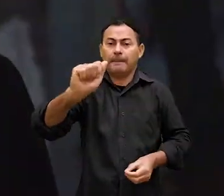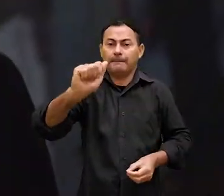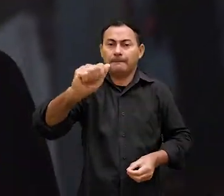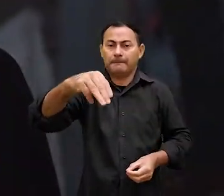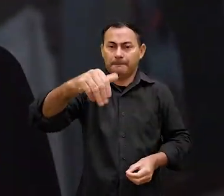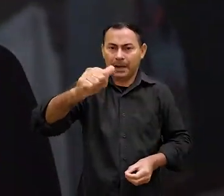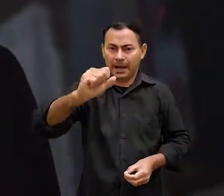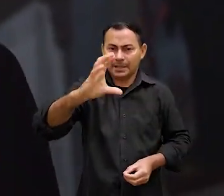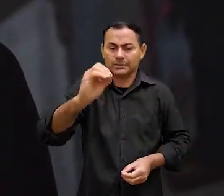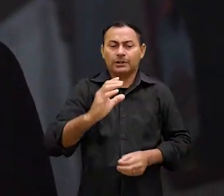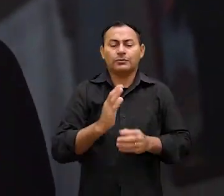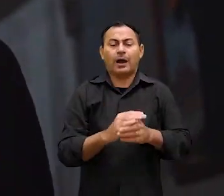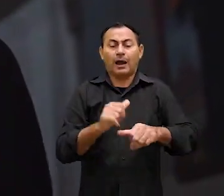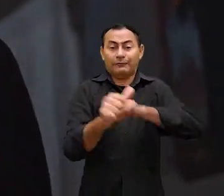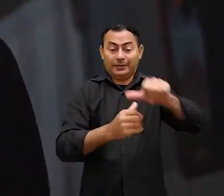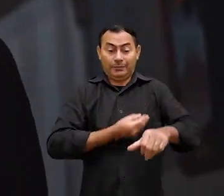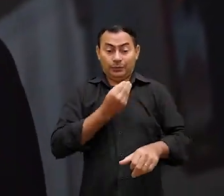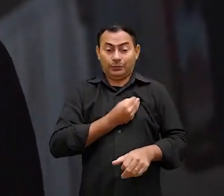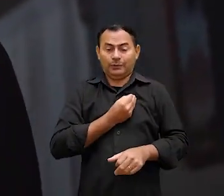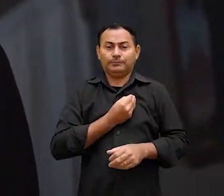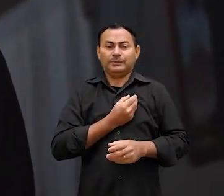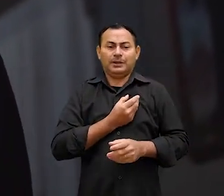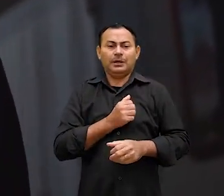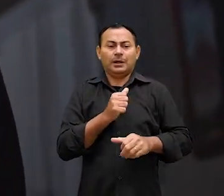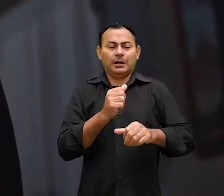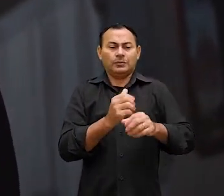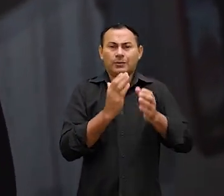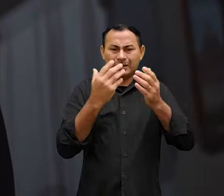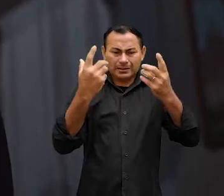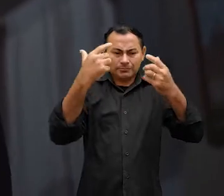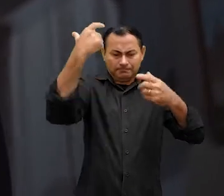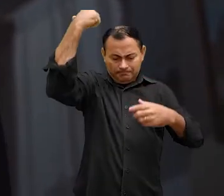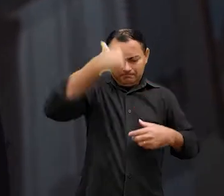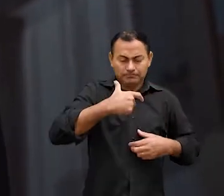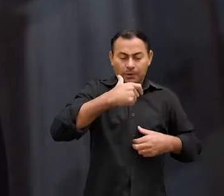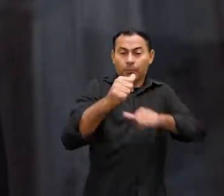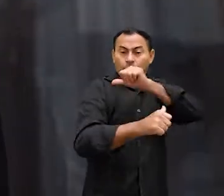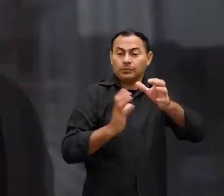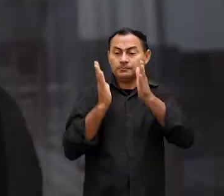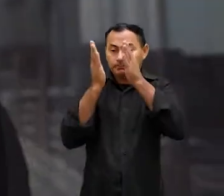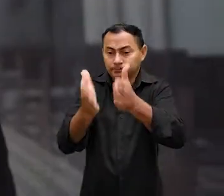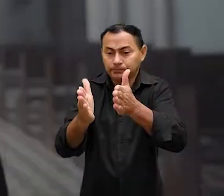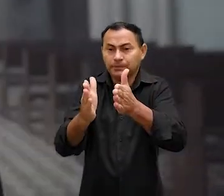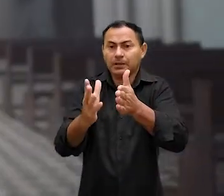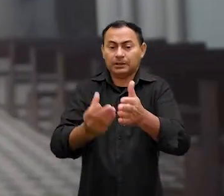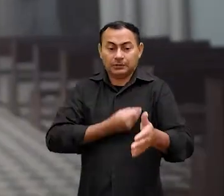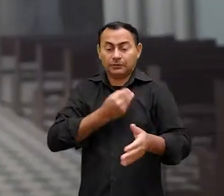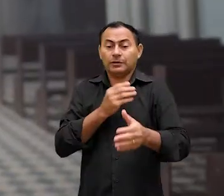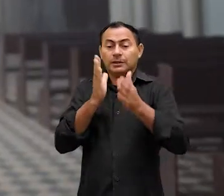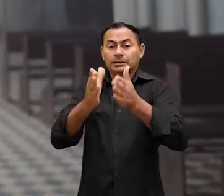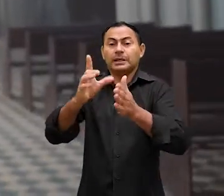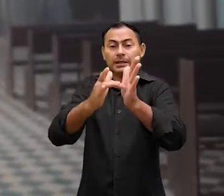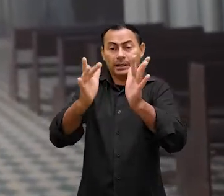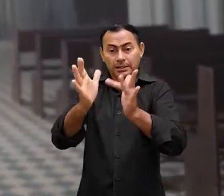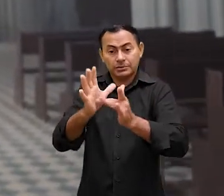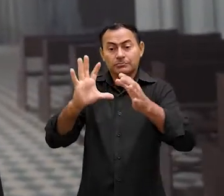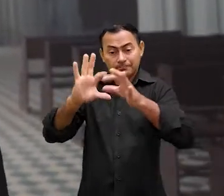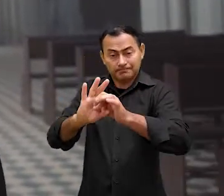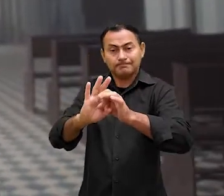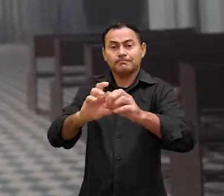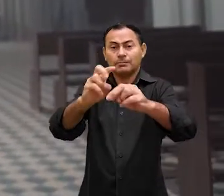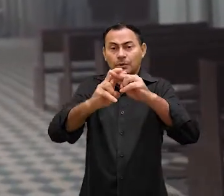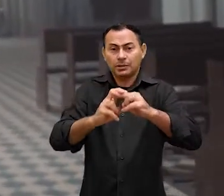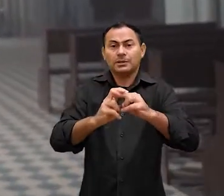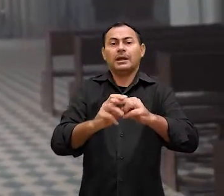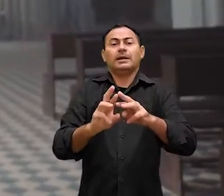novo centro. O centro de sua vida deixou de ser ele mesmo. O centro de sua vida passou a ser Cristo e por isso